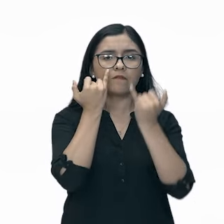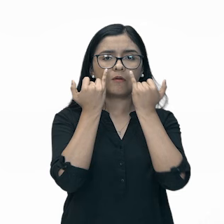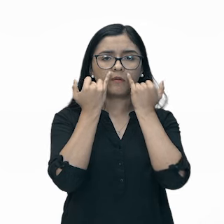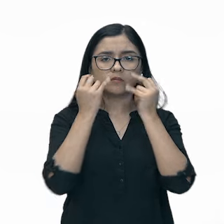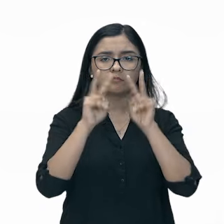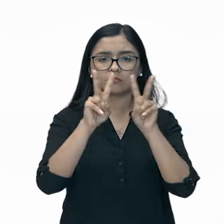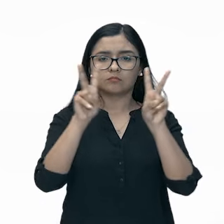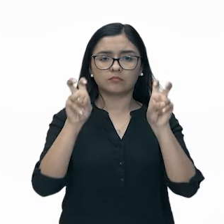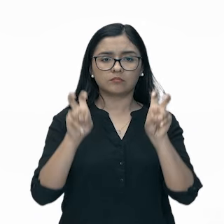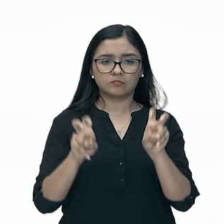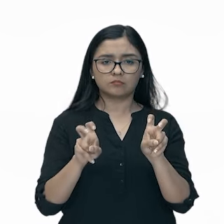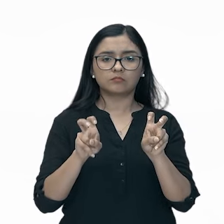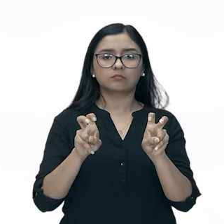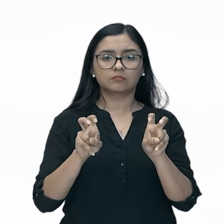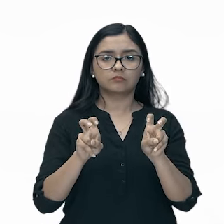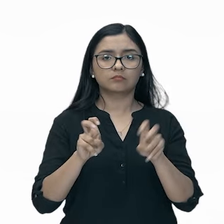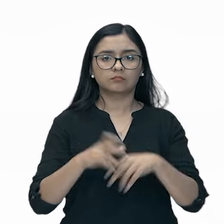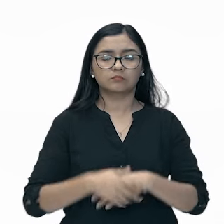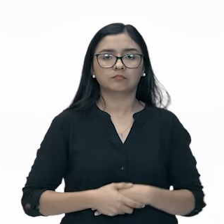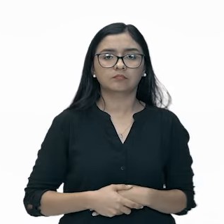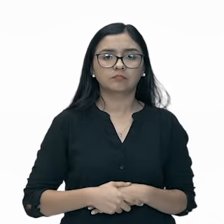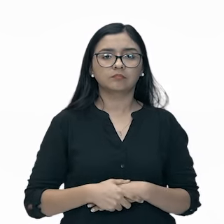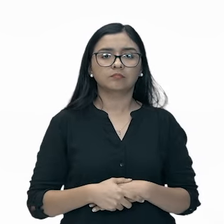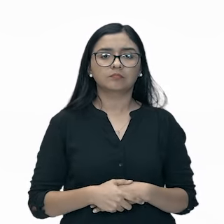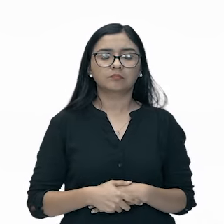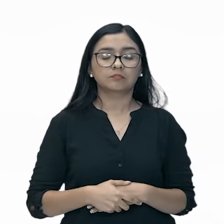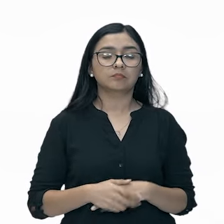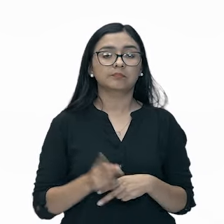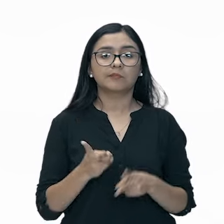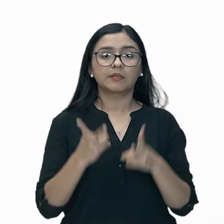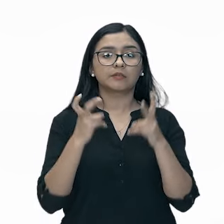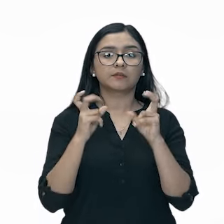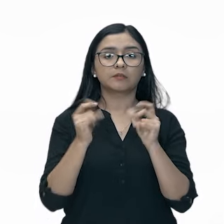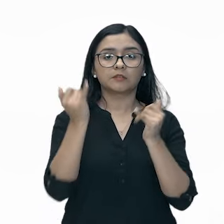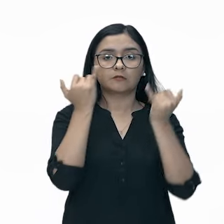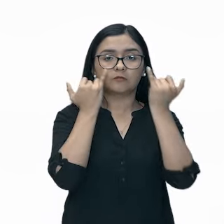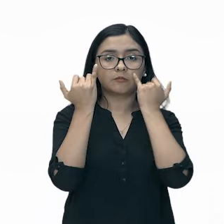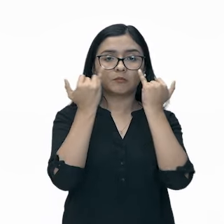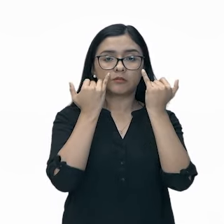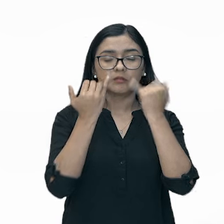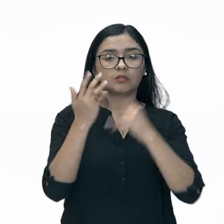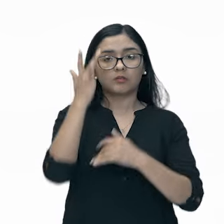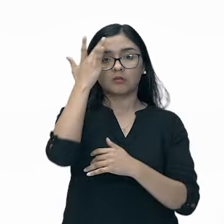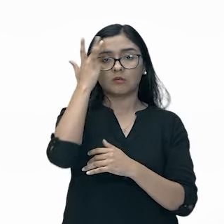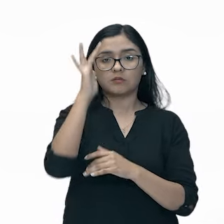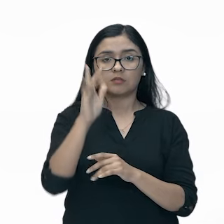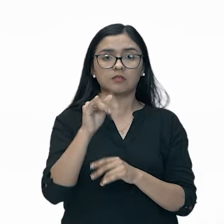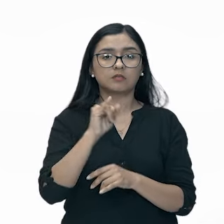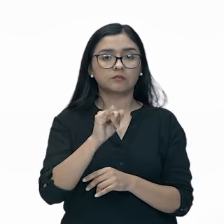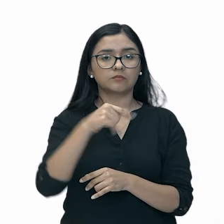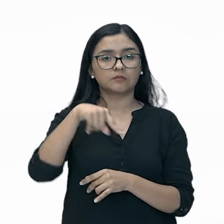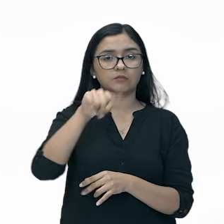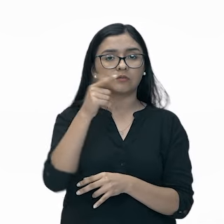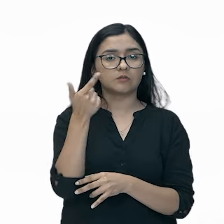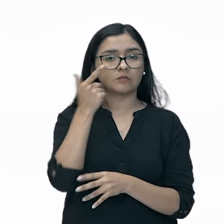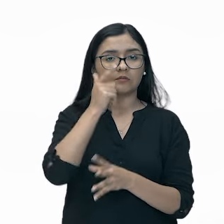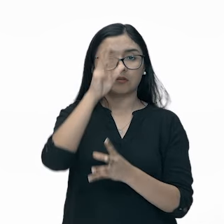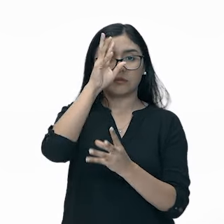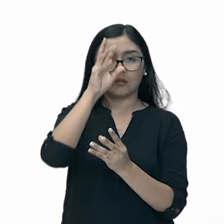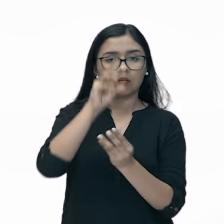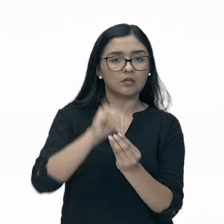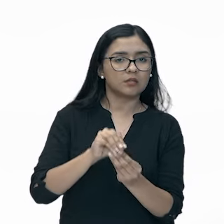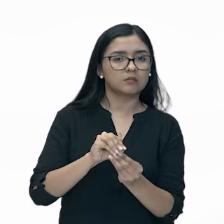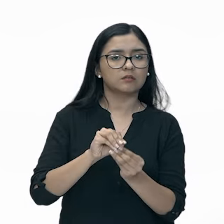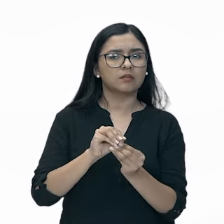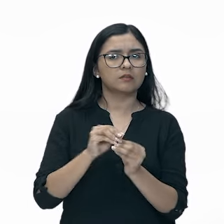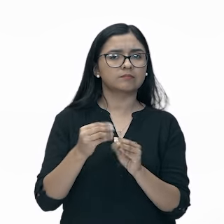mais vida nossa vida no teu seio mais amores Então essas informações não sei se vocês conseguem né perceber elas retomam